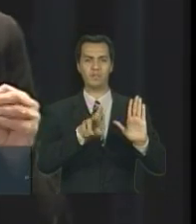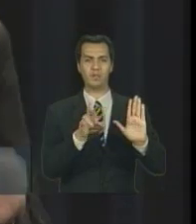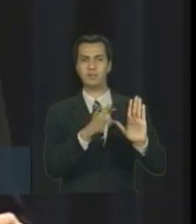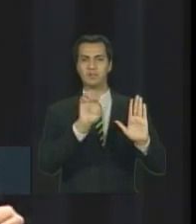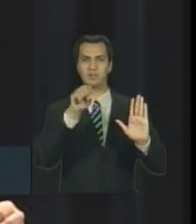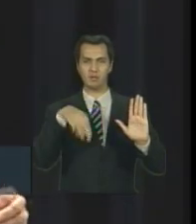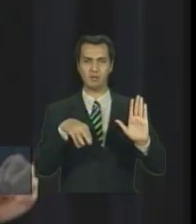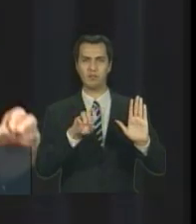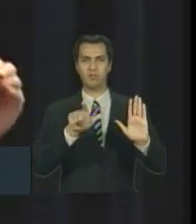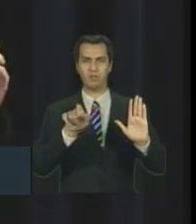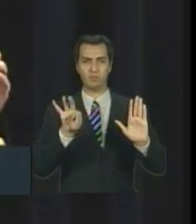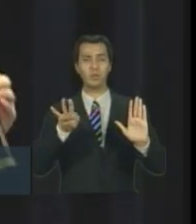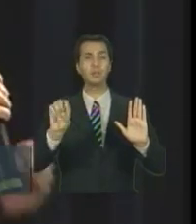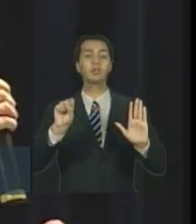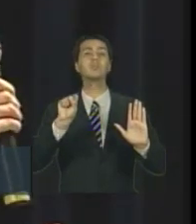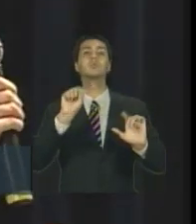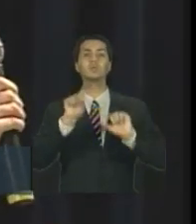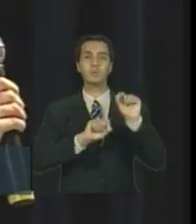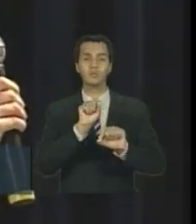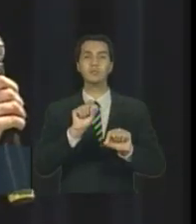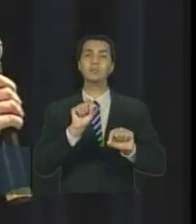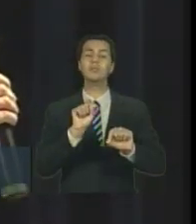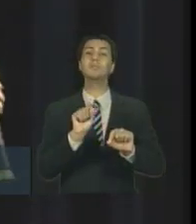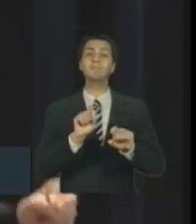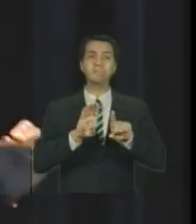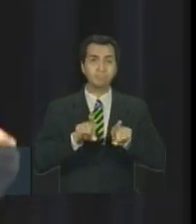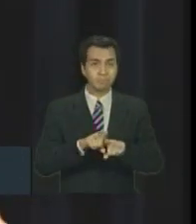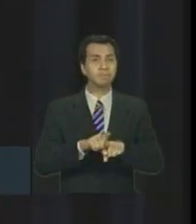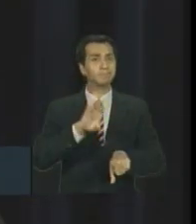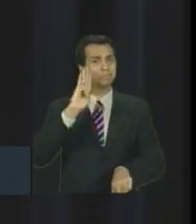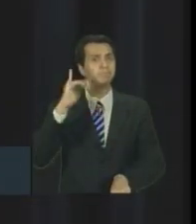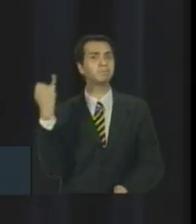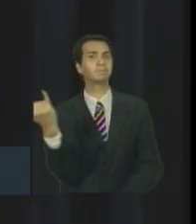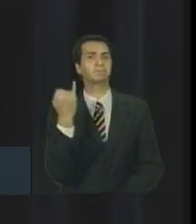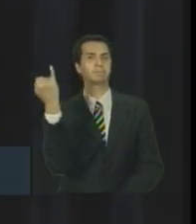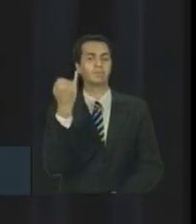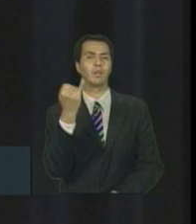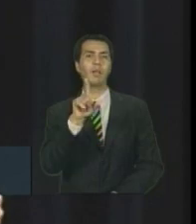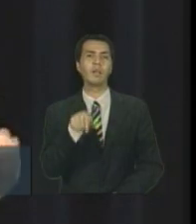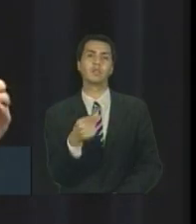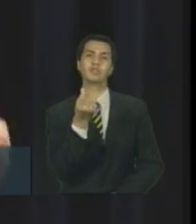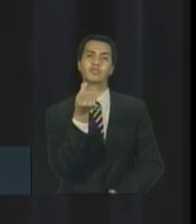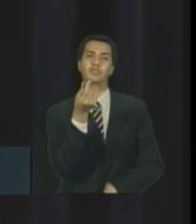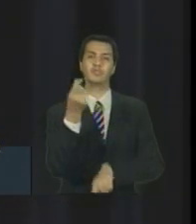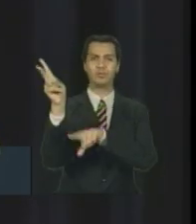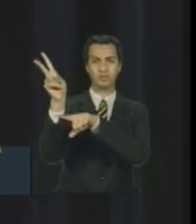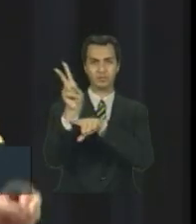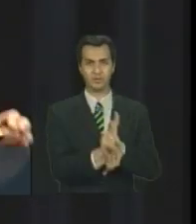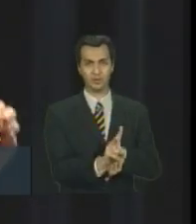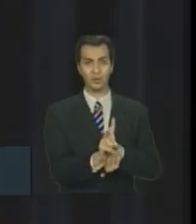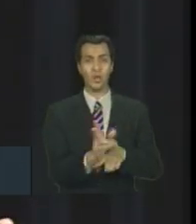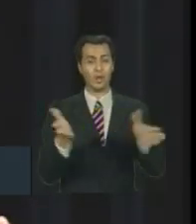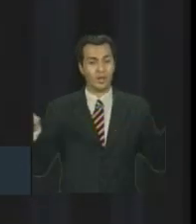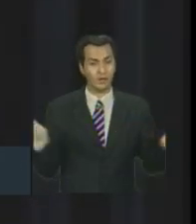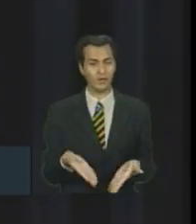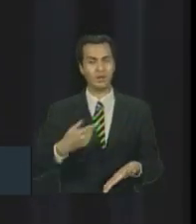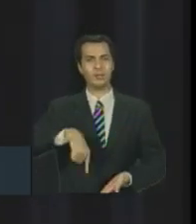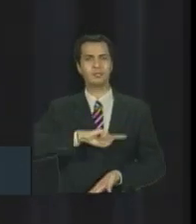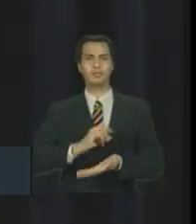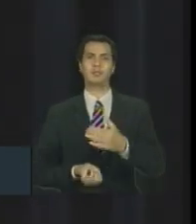as questões relacionadas a crédito que nós aqui inauguramos com